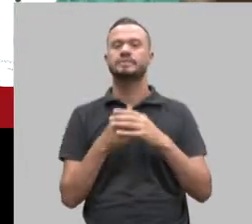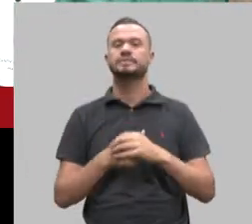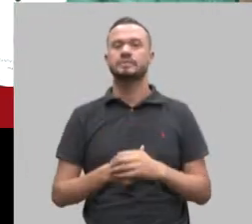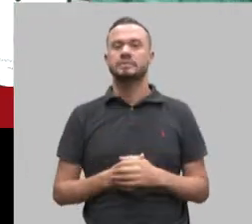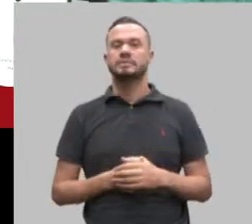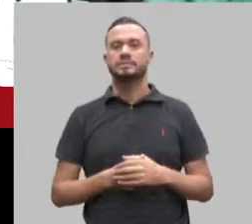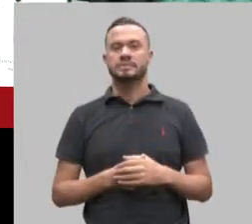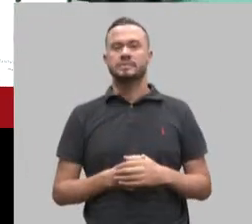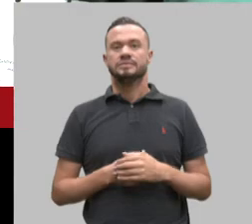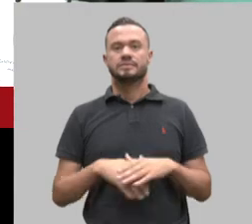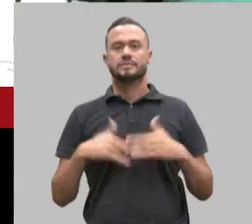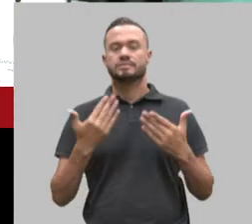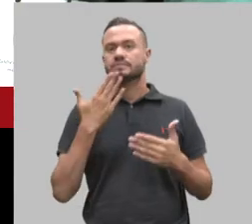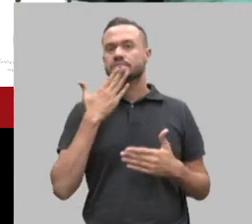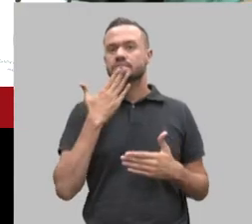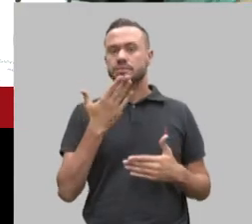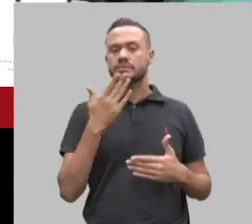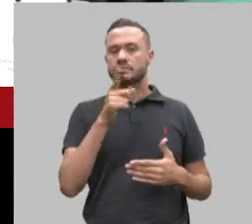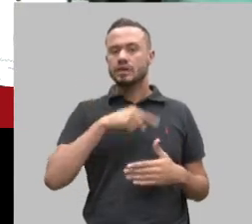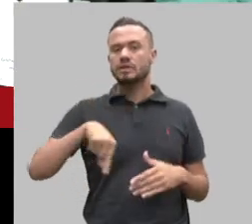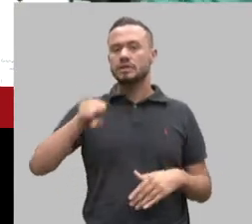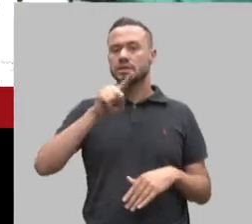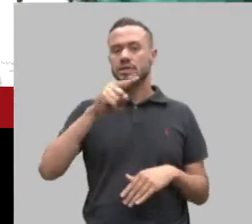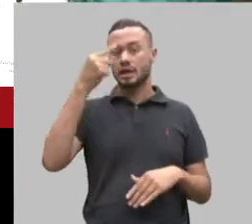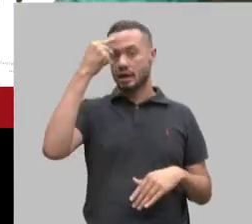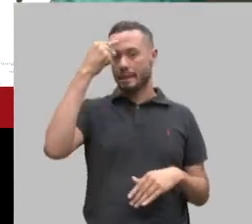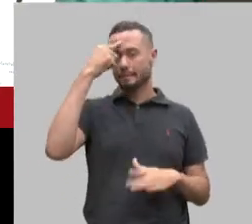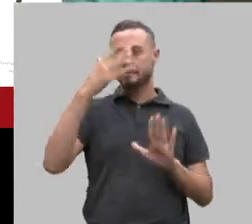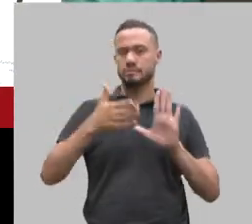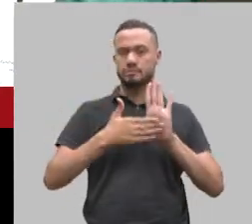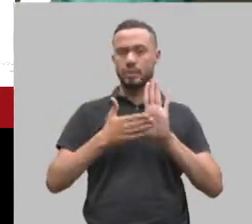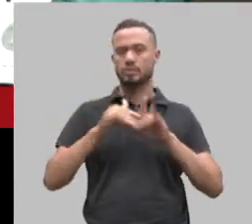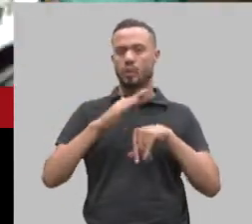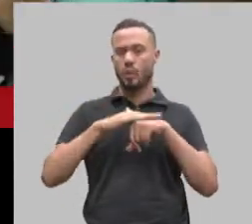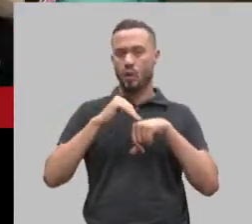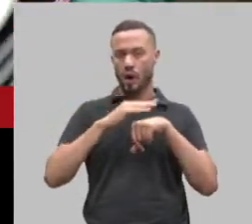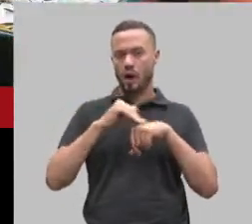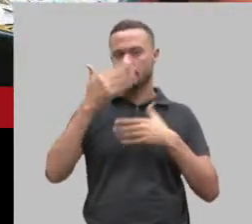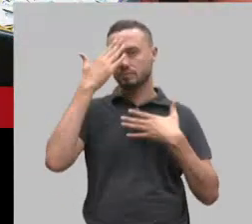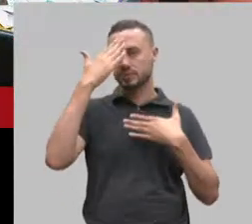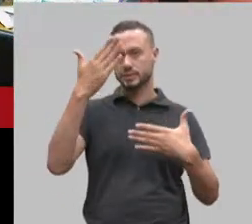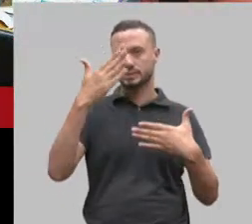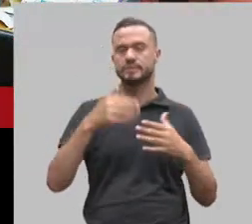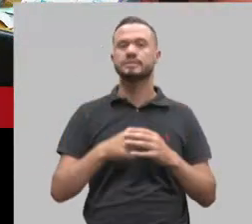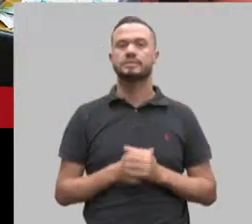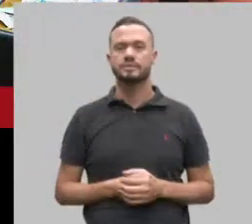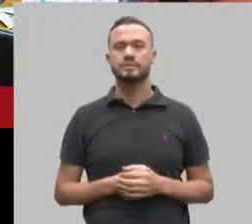por isso eu peço para vocês que tratem essa proposta com carinho muito obrigada